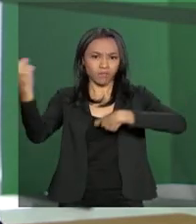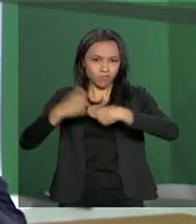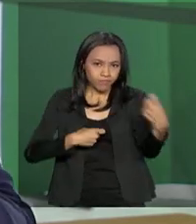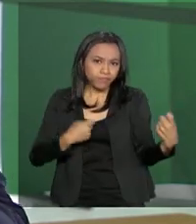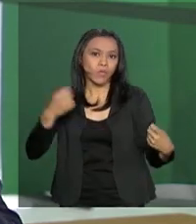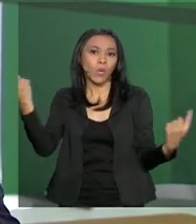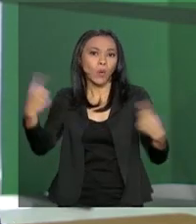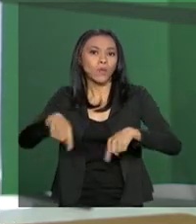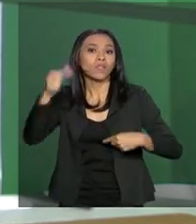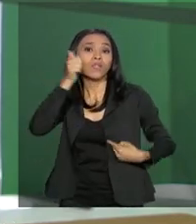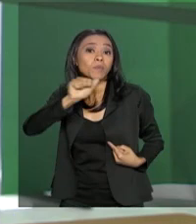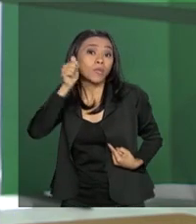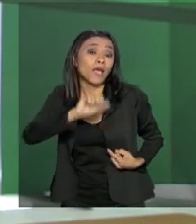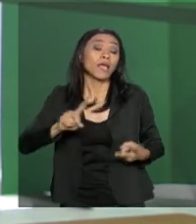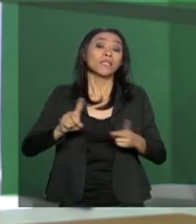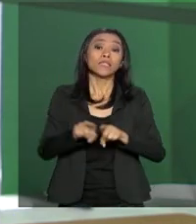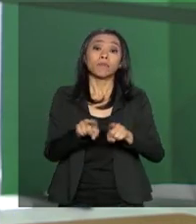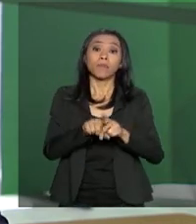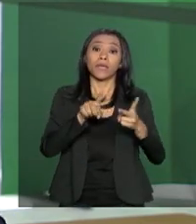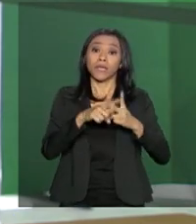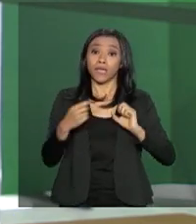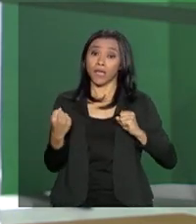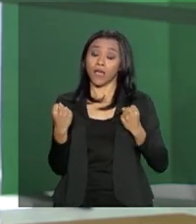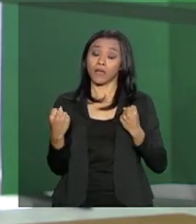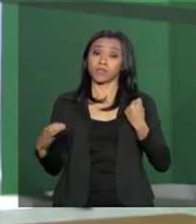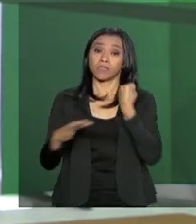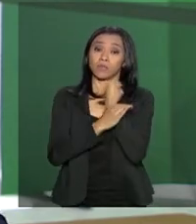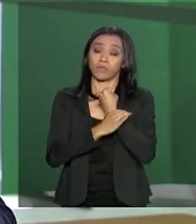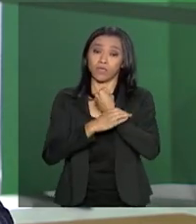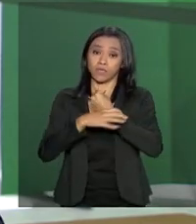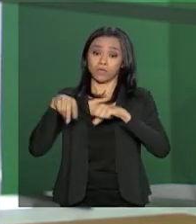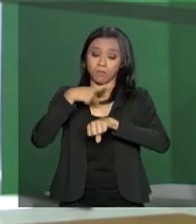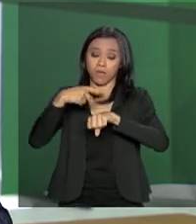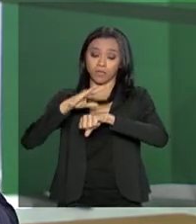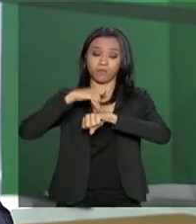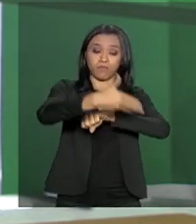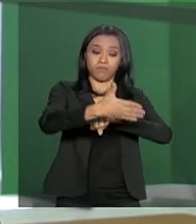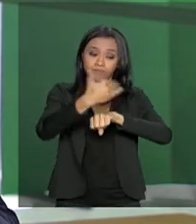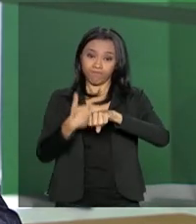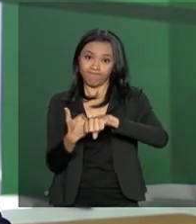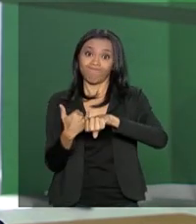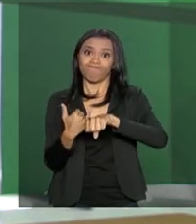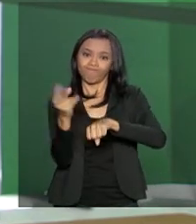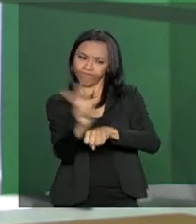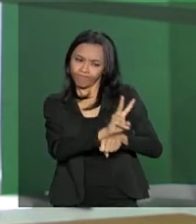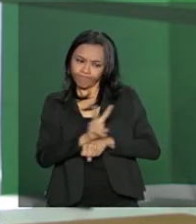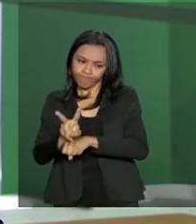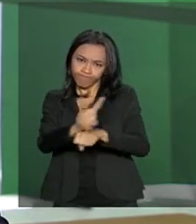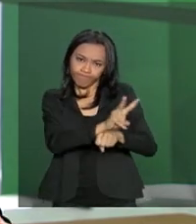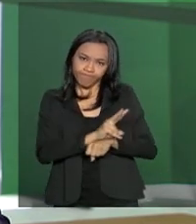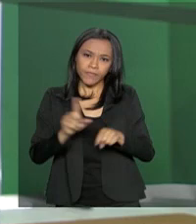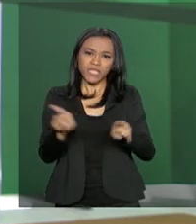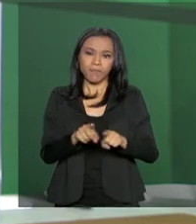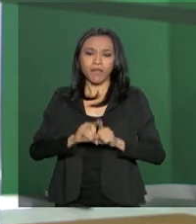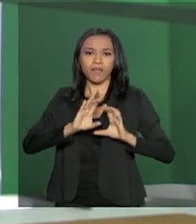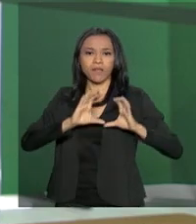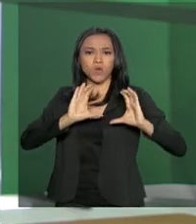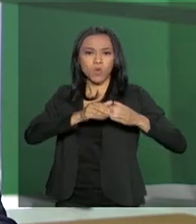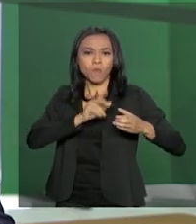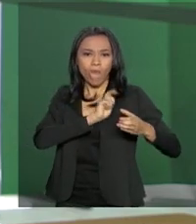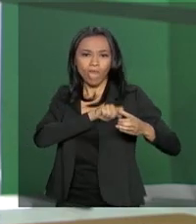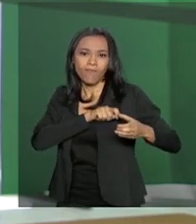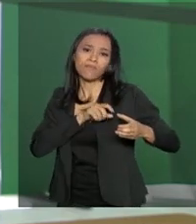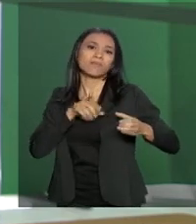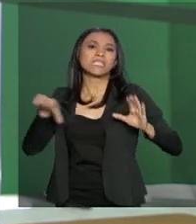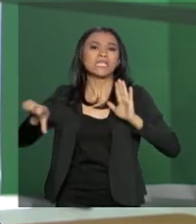contra a mulher um reforço na segurança das fronteiras é também um reforço em relação ao combate ao crime organizado ea melhoria do trabalho